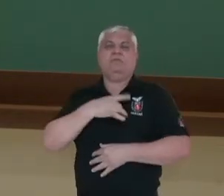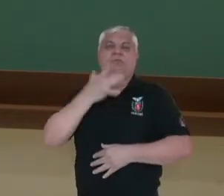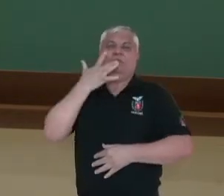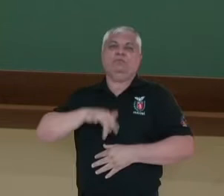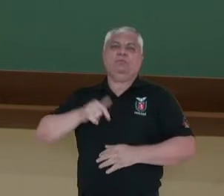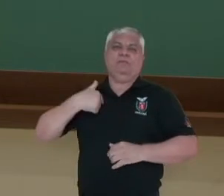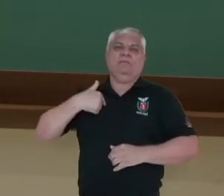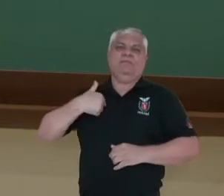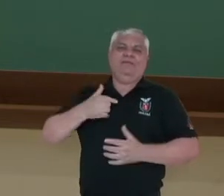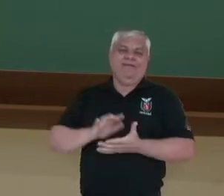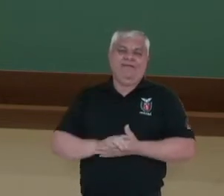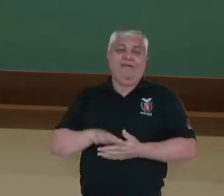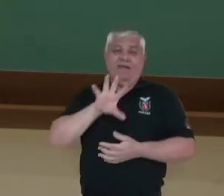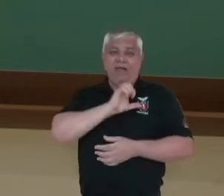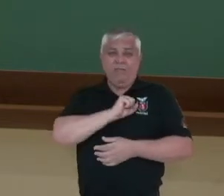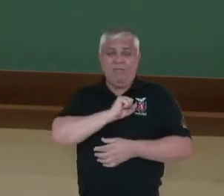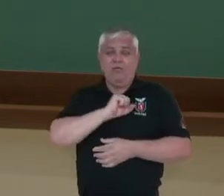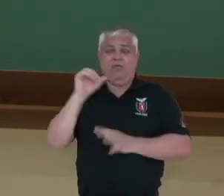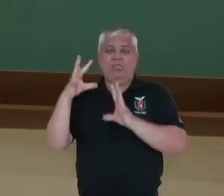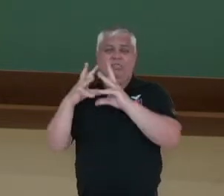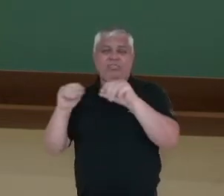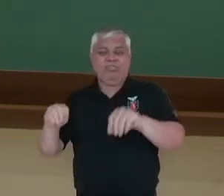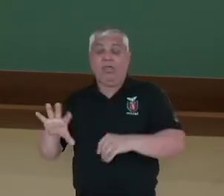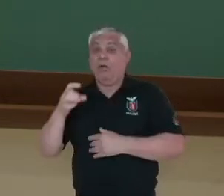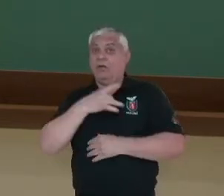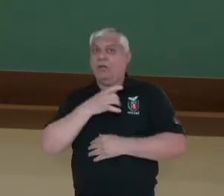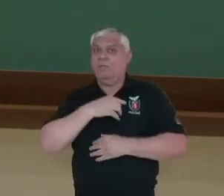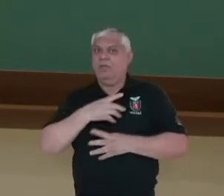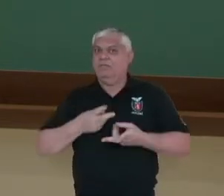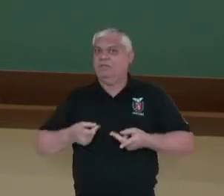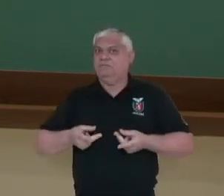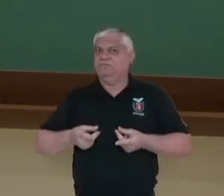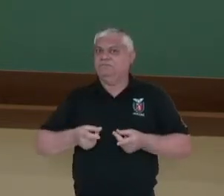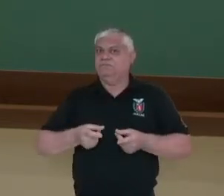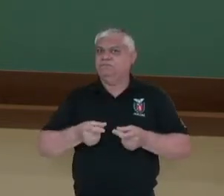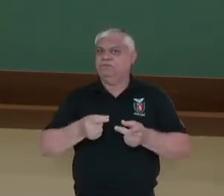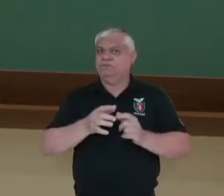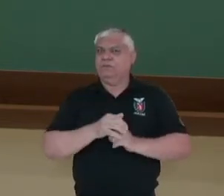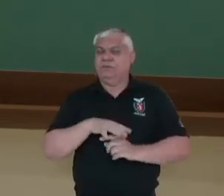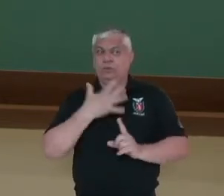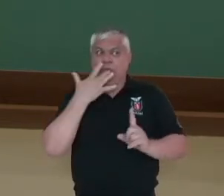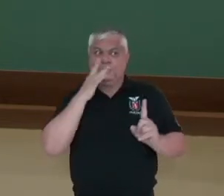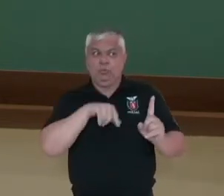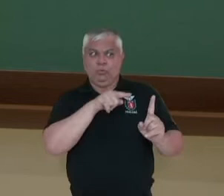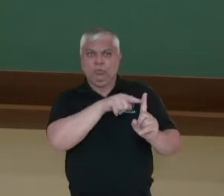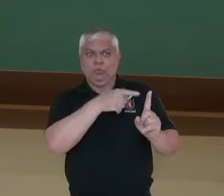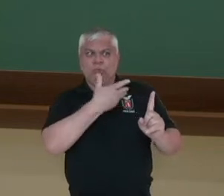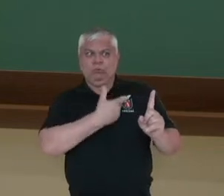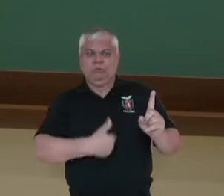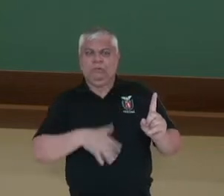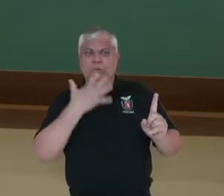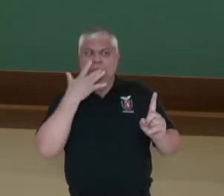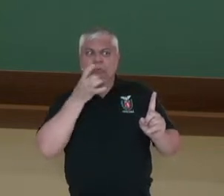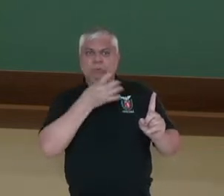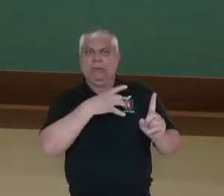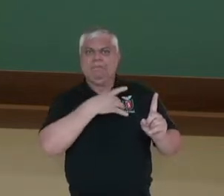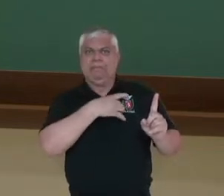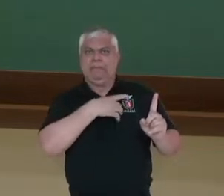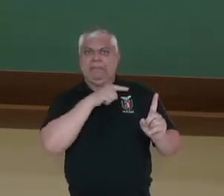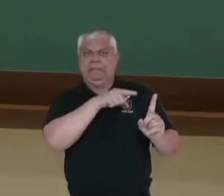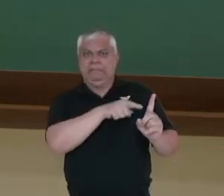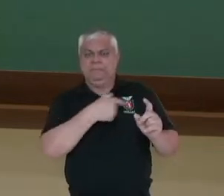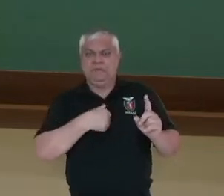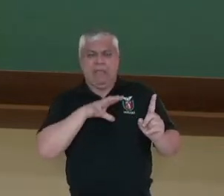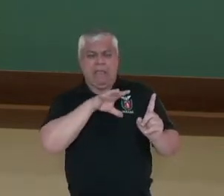esquecido facilmente, agora o medo não, o medo permanece. Então, os governos tirânicos geralmente